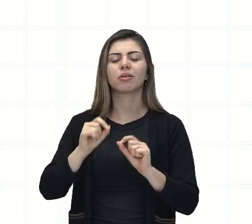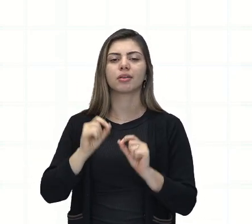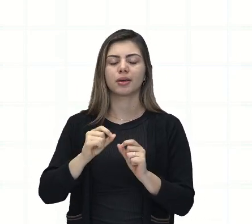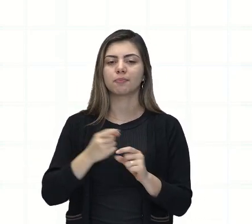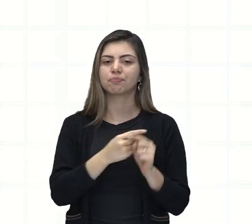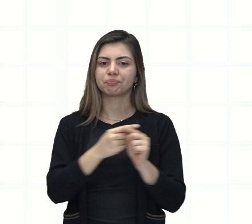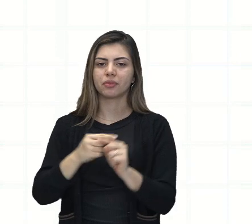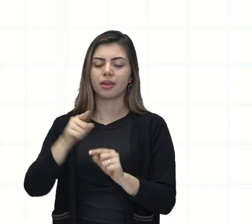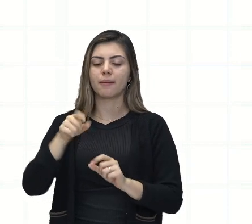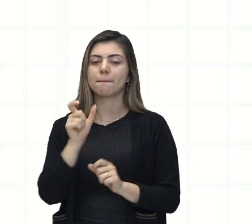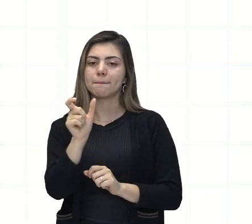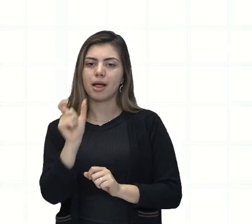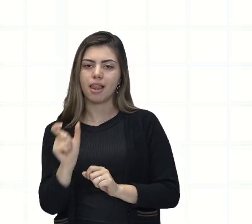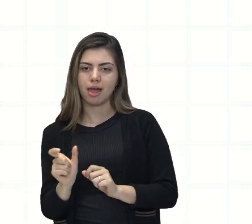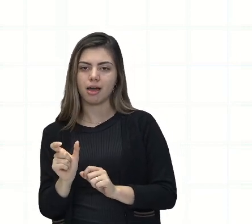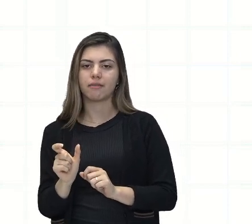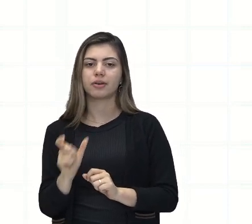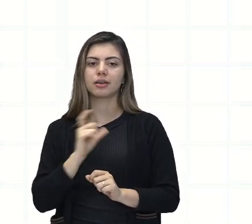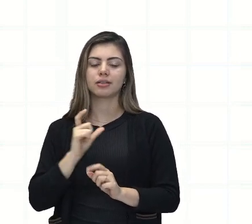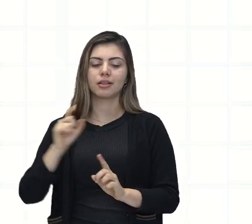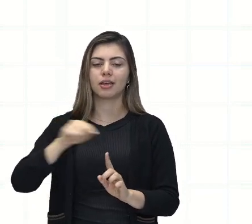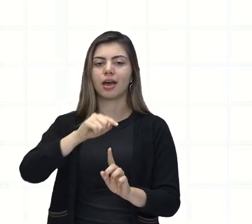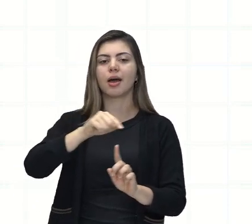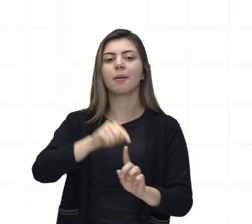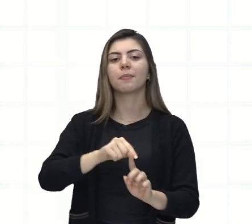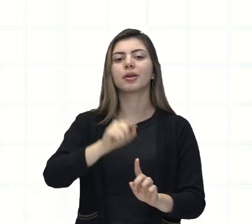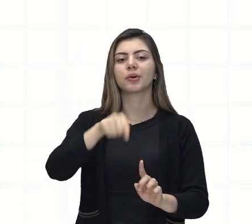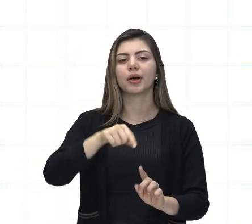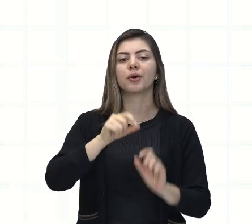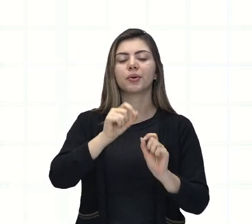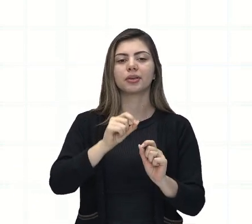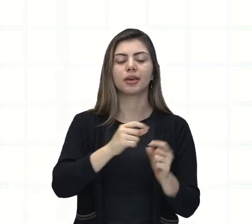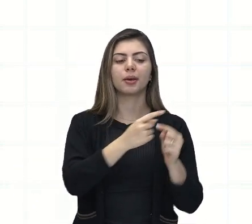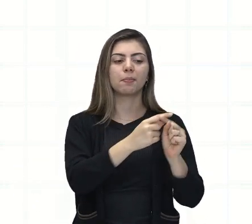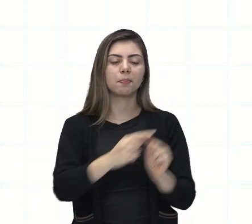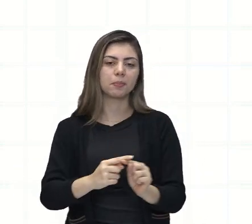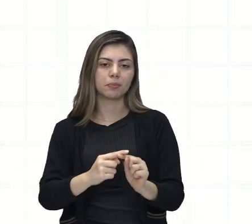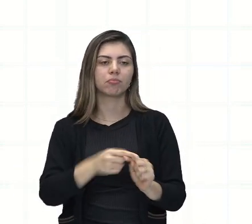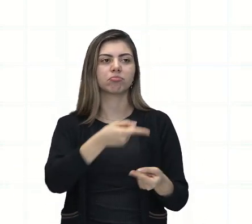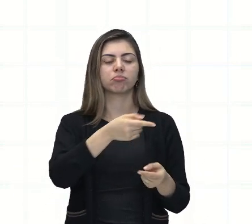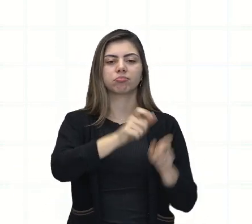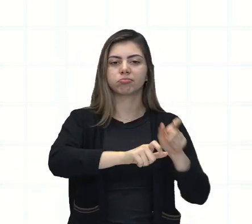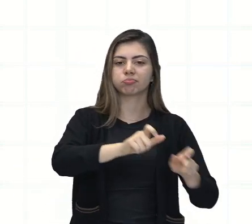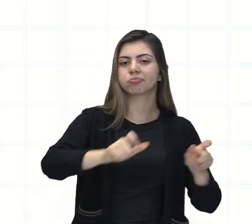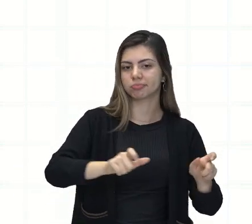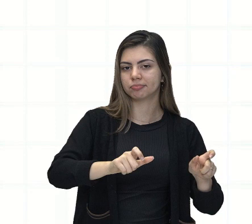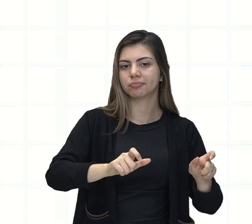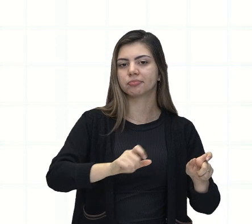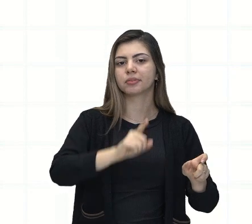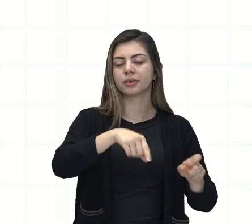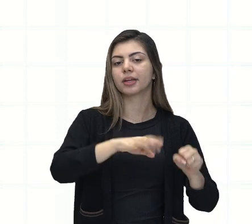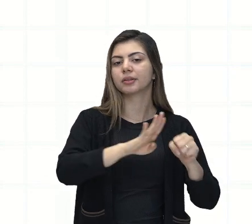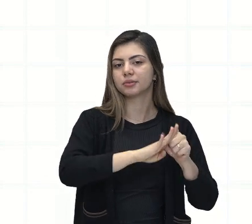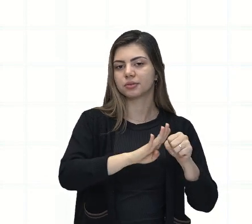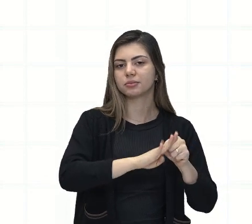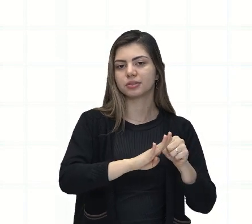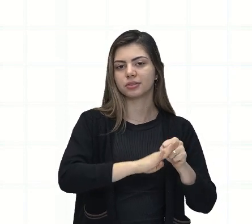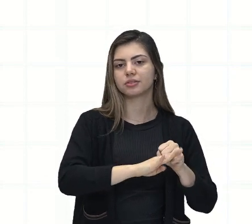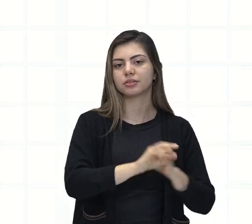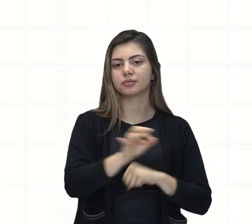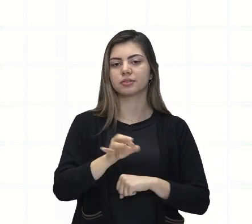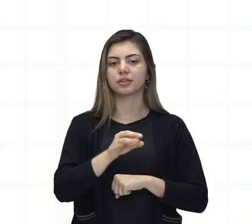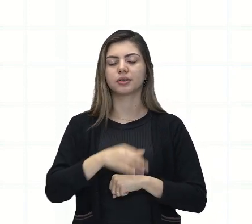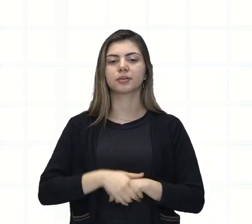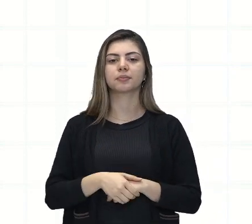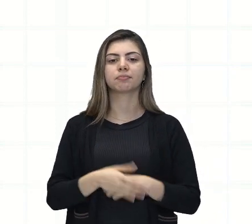Palavras que vão indicar ideia de multiplicação de quem, turma? Seres.